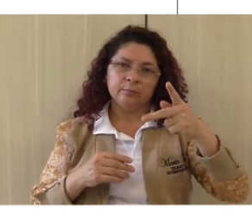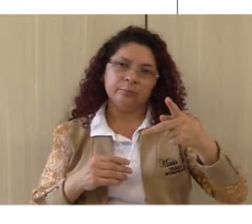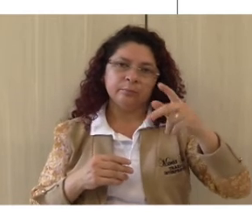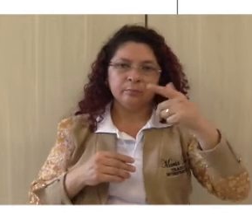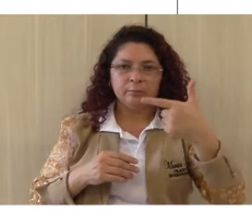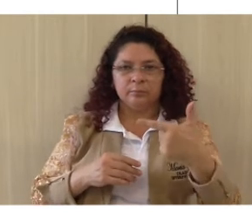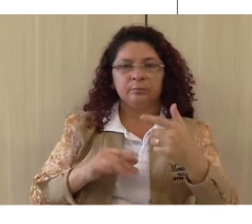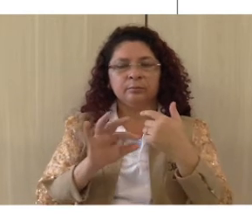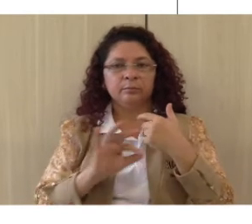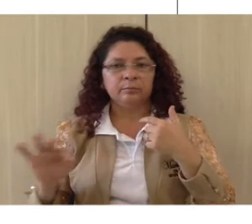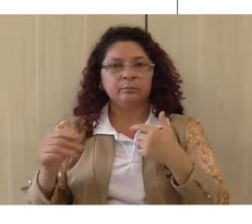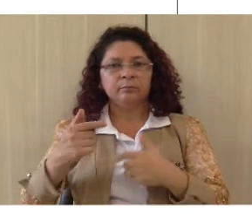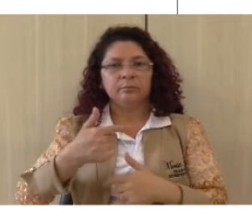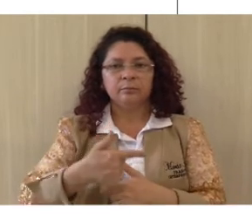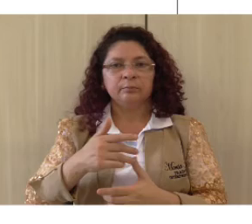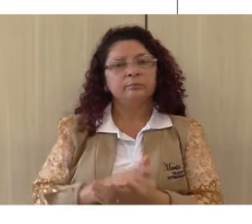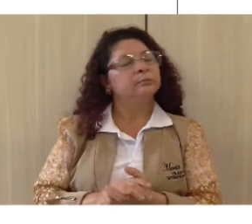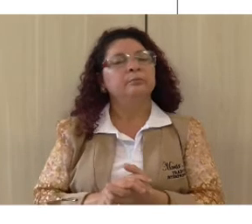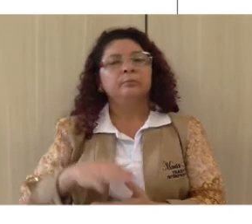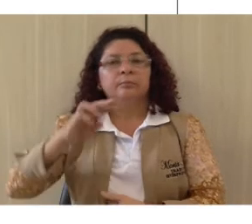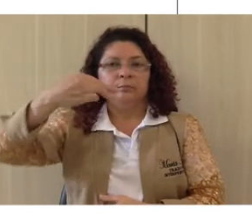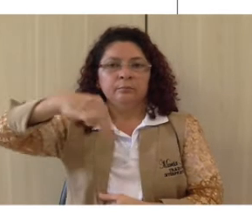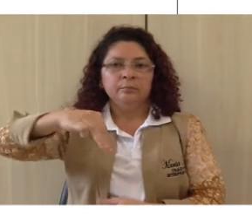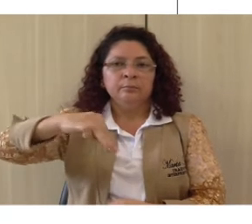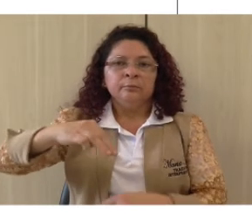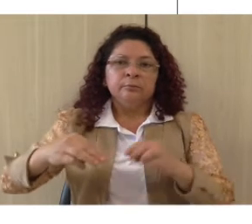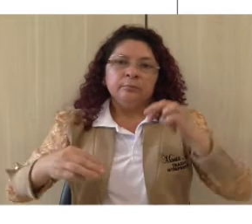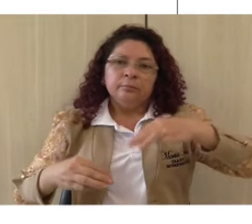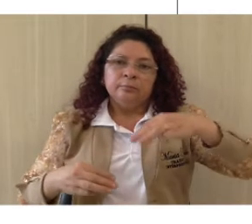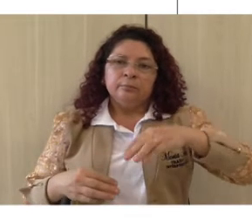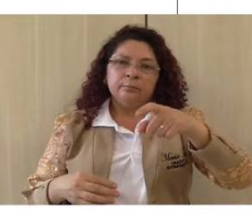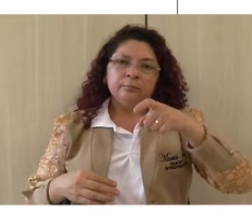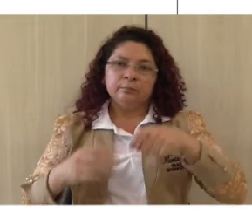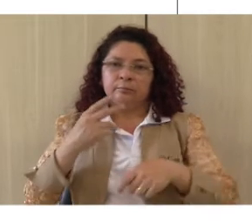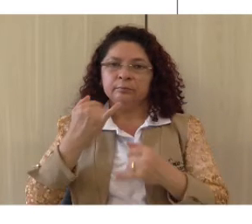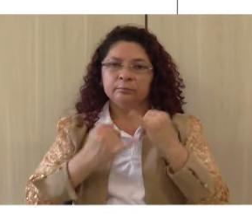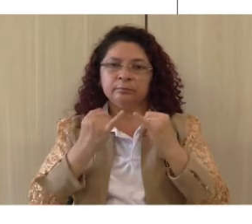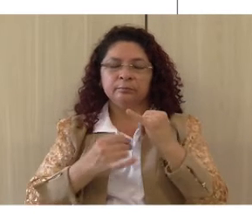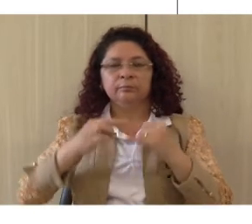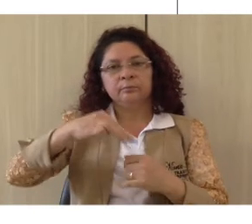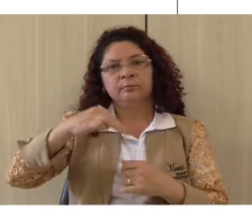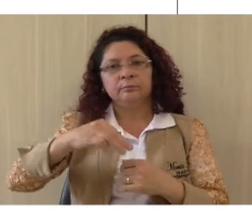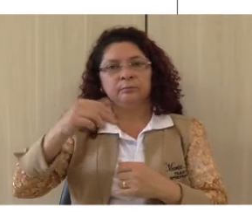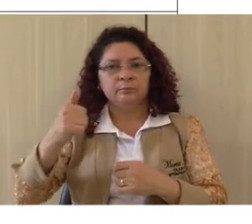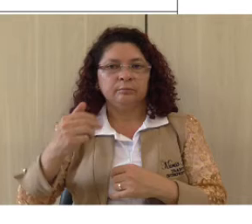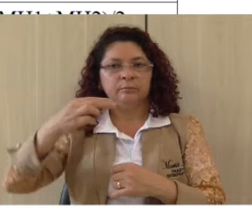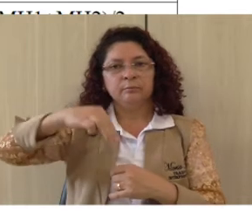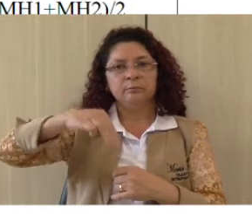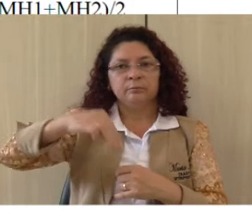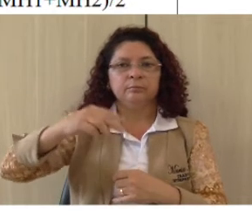MLP2 dividido por 2. Média de matemática. MMX é igual a MM1